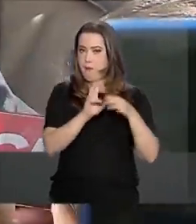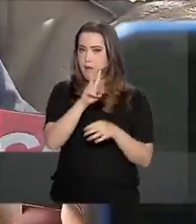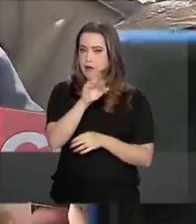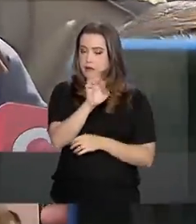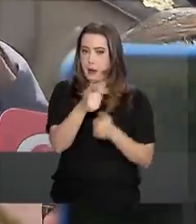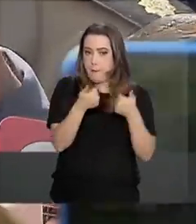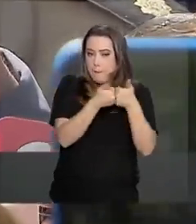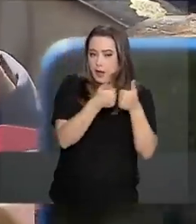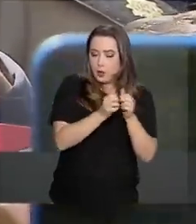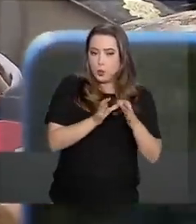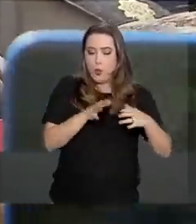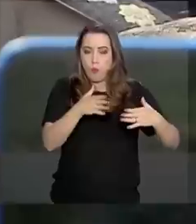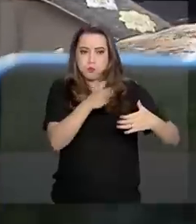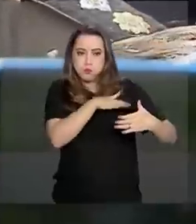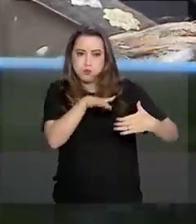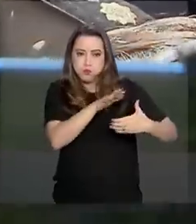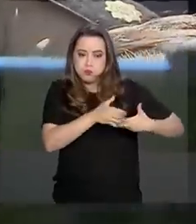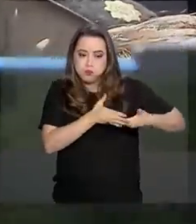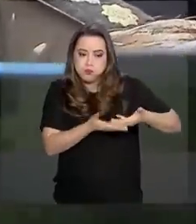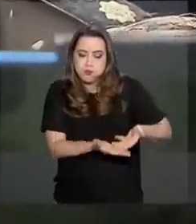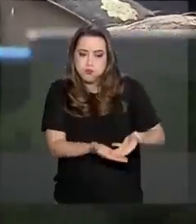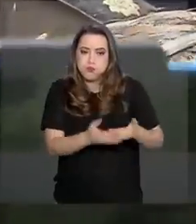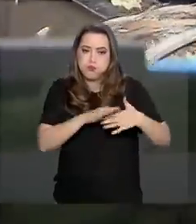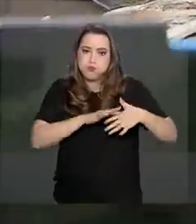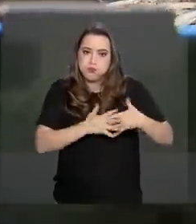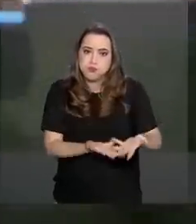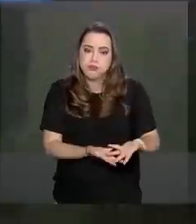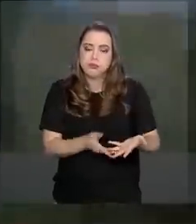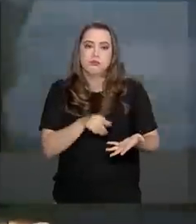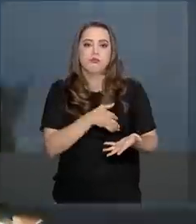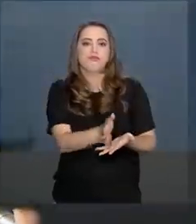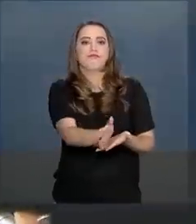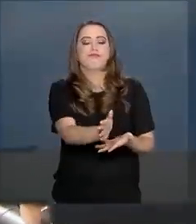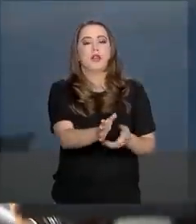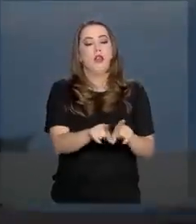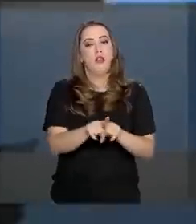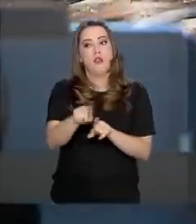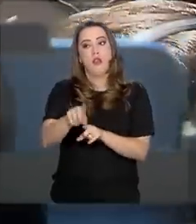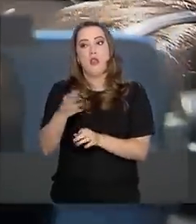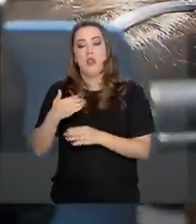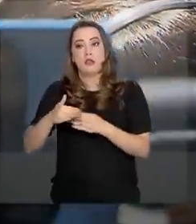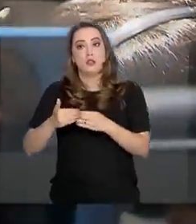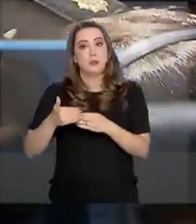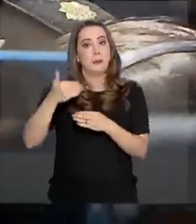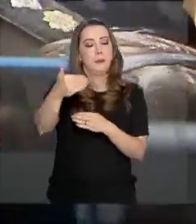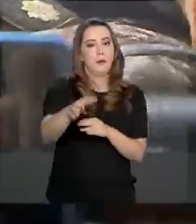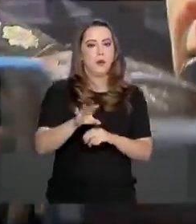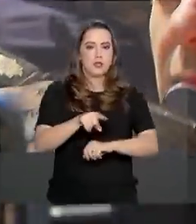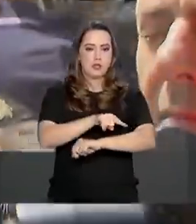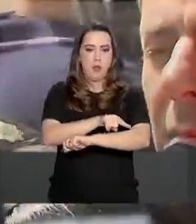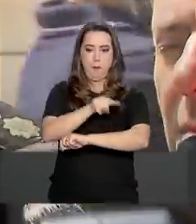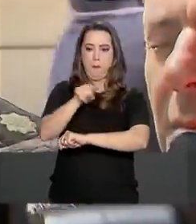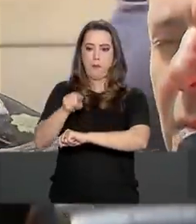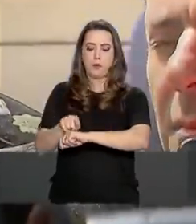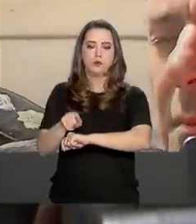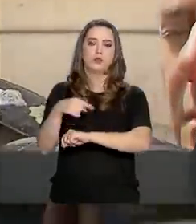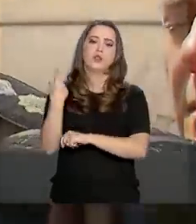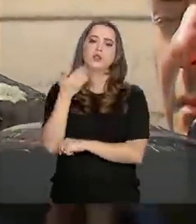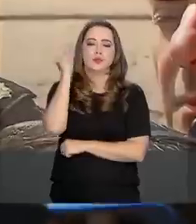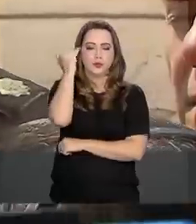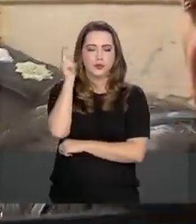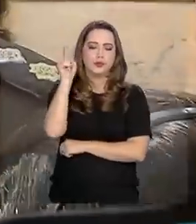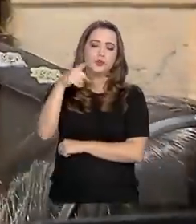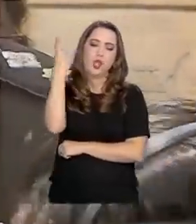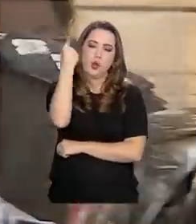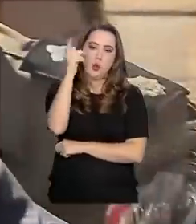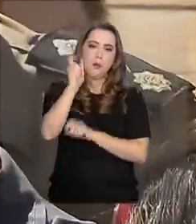barragem, e aí a outra área onde atua somente o Corpo de Bombeiros, a gente vai atuar depois do pontilhão. A gente entende que é natural que